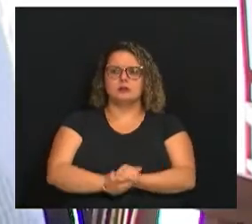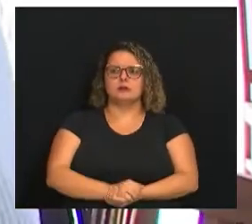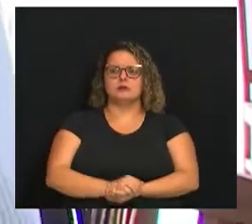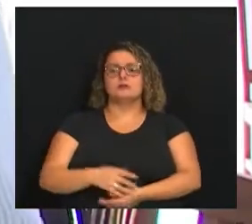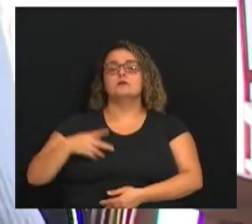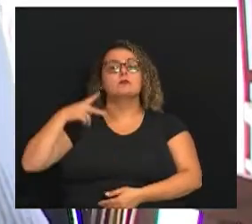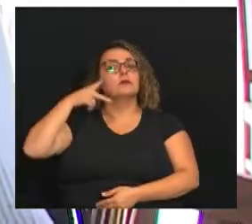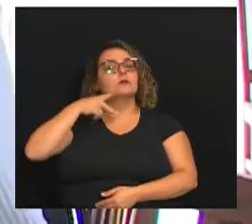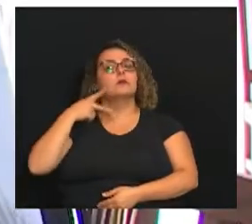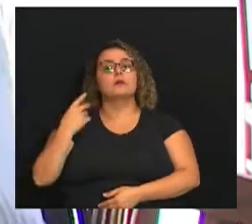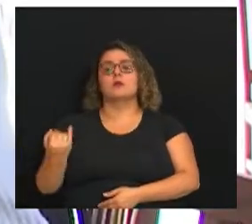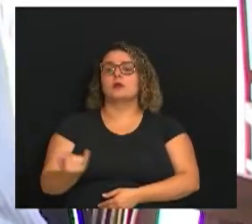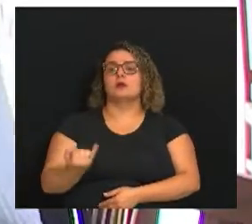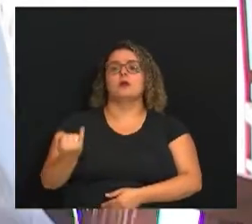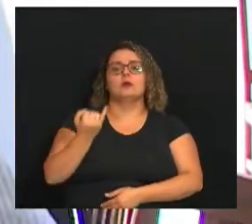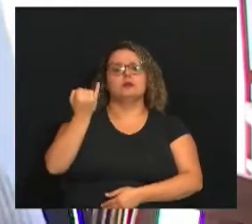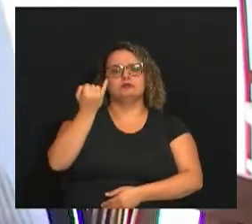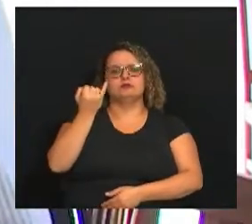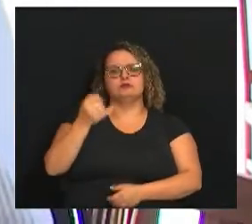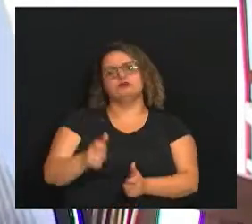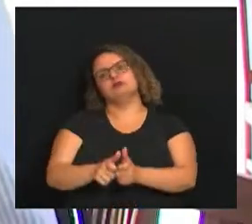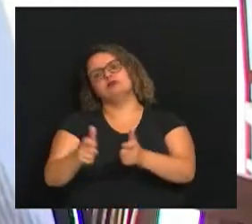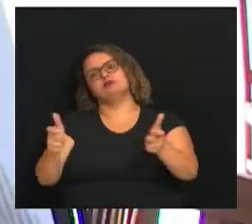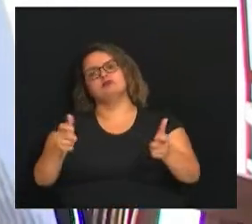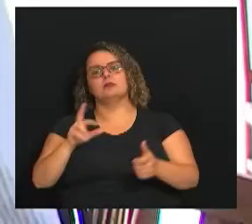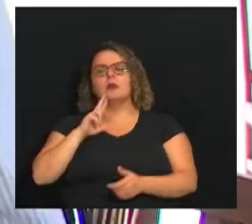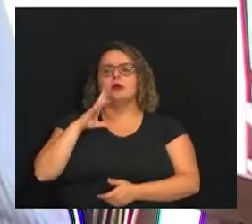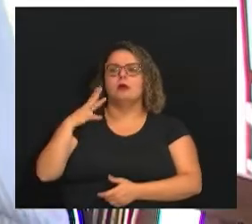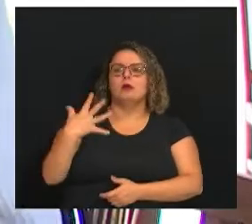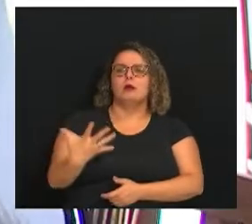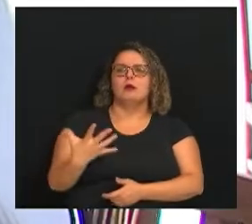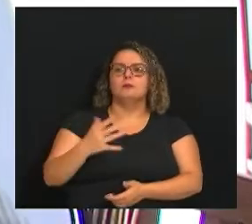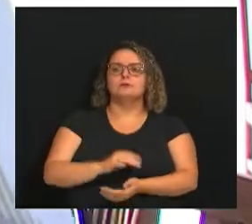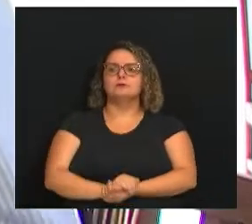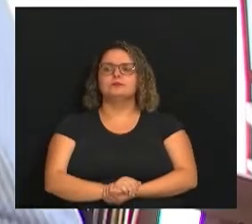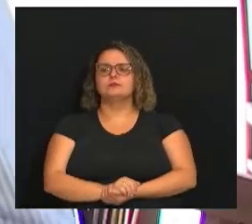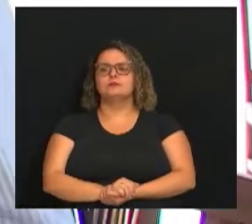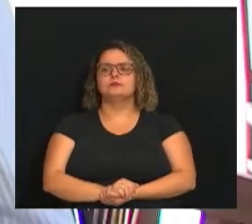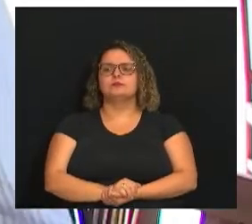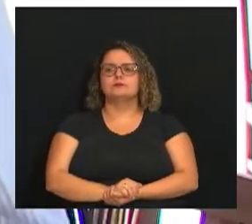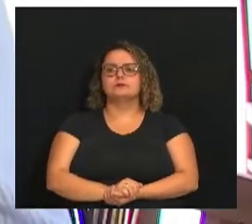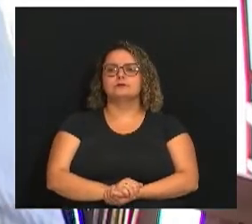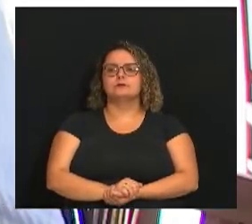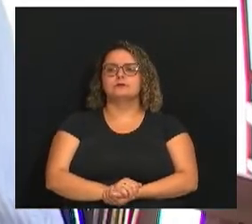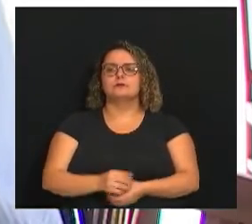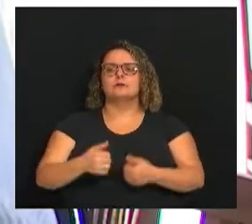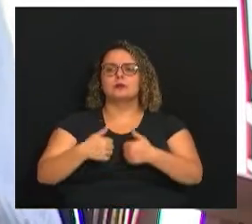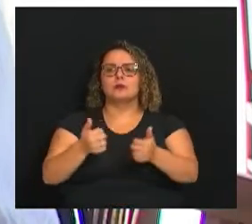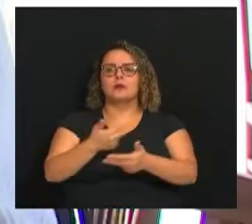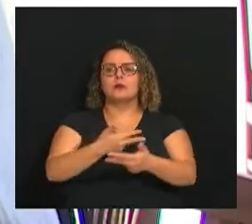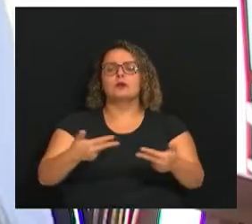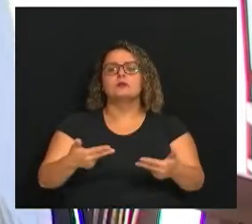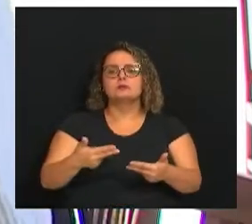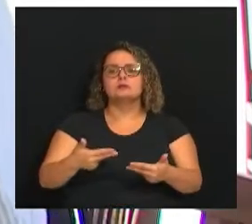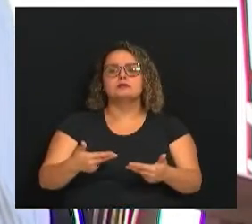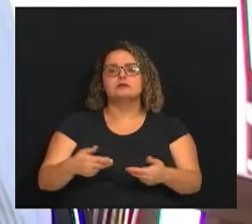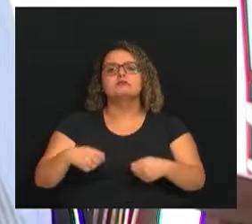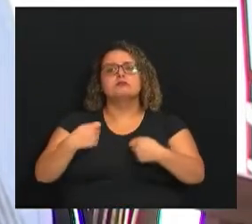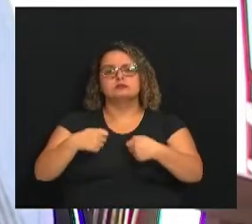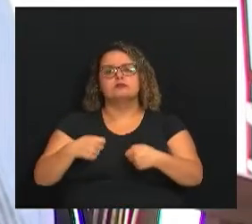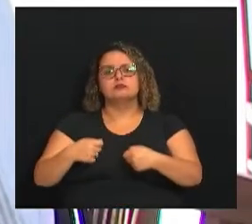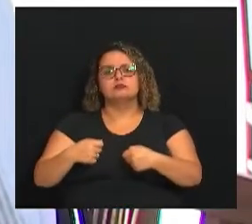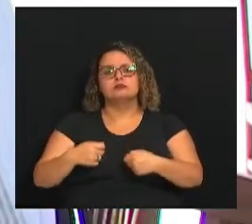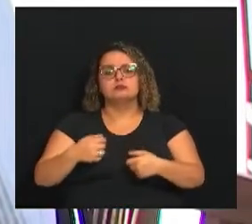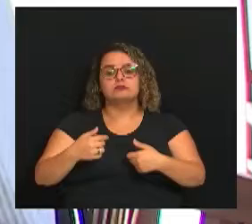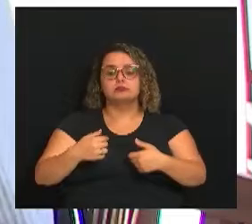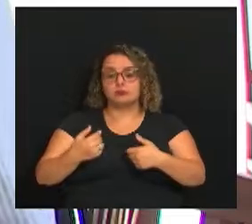os encaminhamentos das grandes soluções que passam pelo transporte, e o transporte depende fundamentalmente do